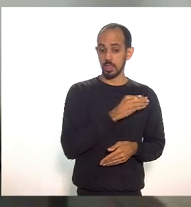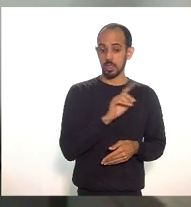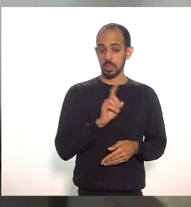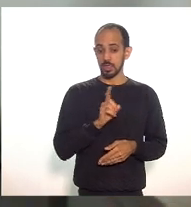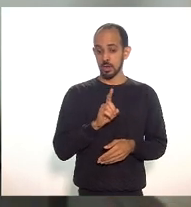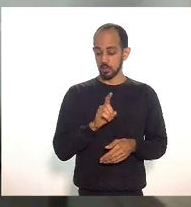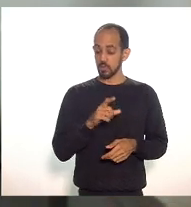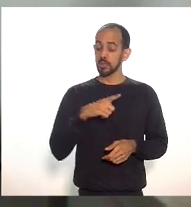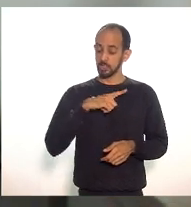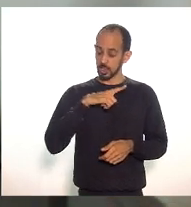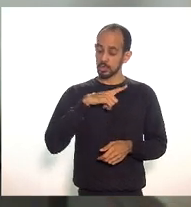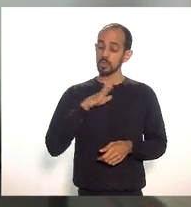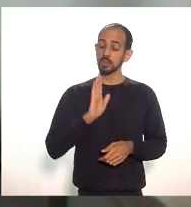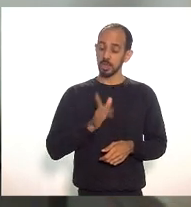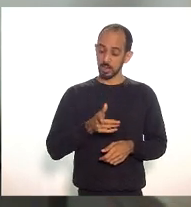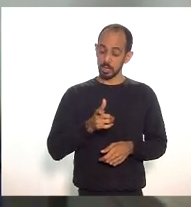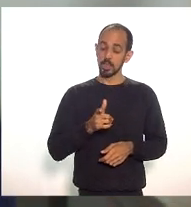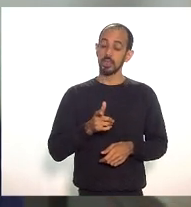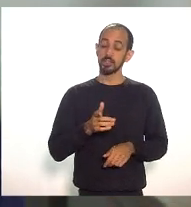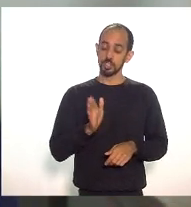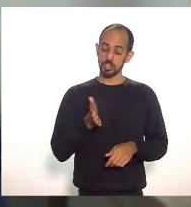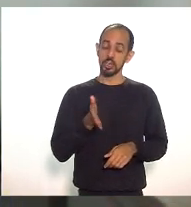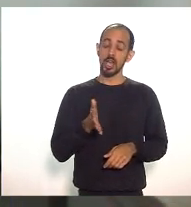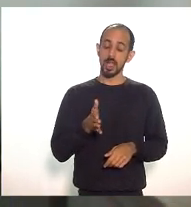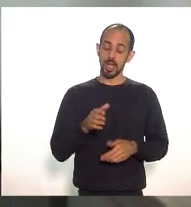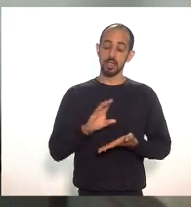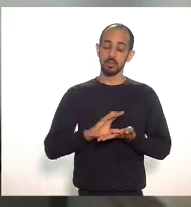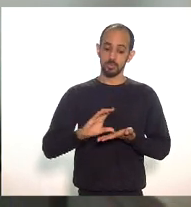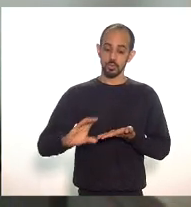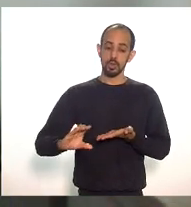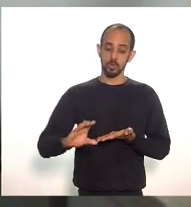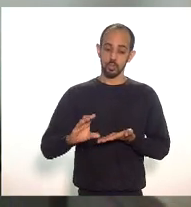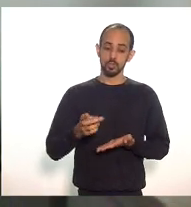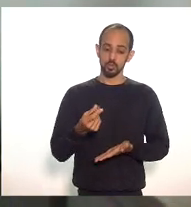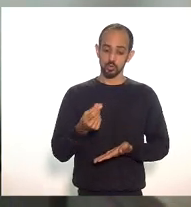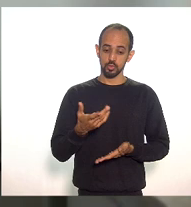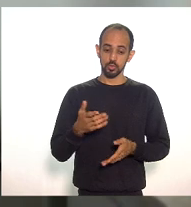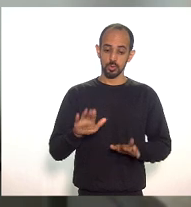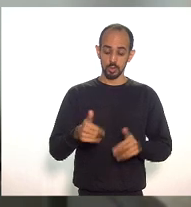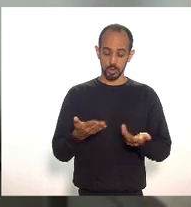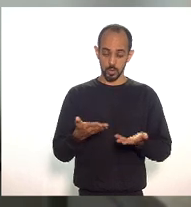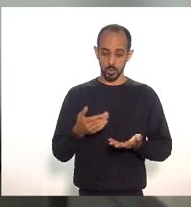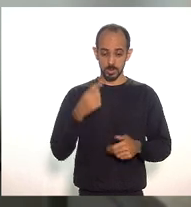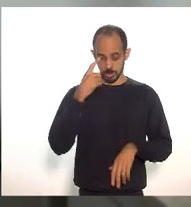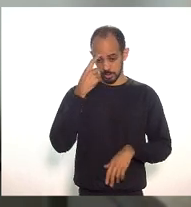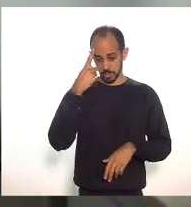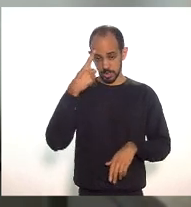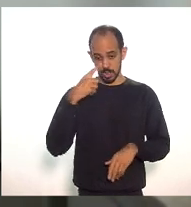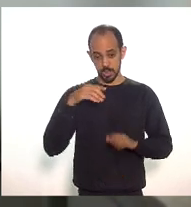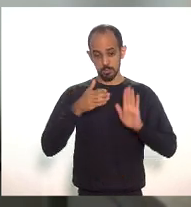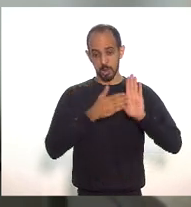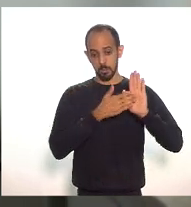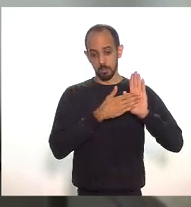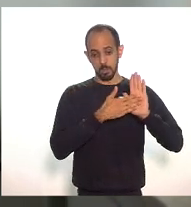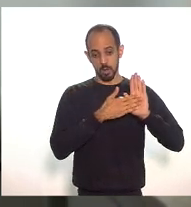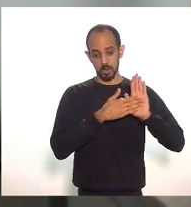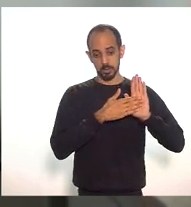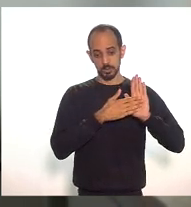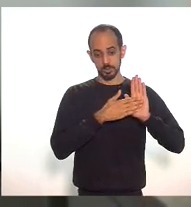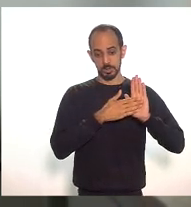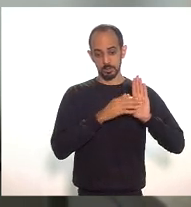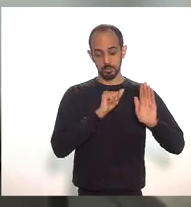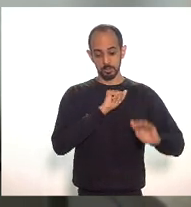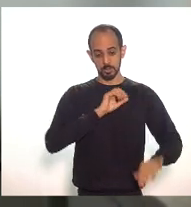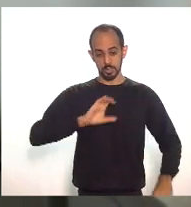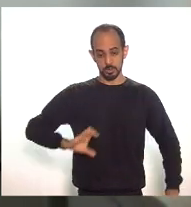a fonte de recurso Eu acho que essa mediação a proposta pelo Deputado